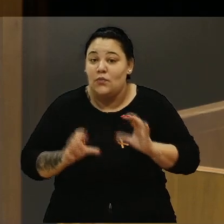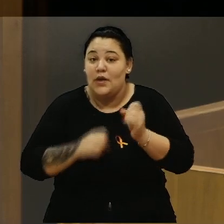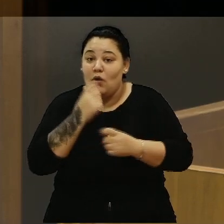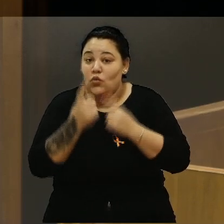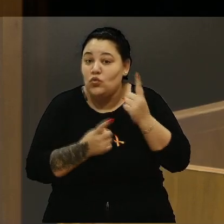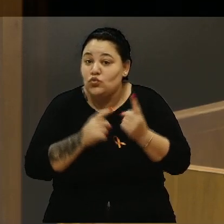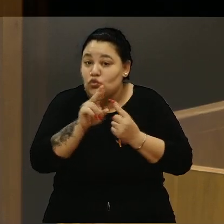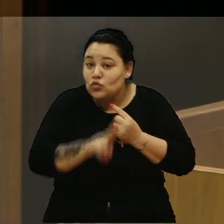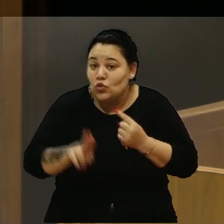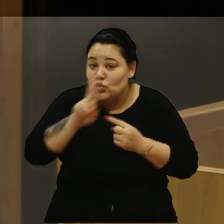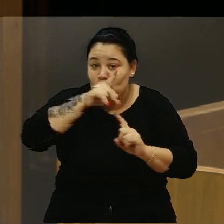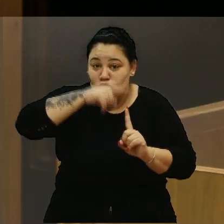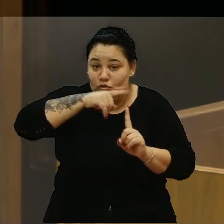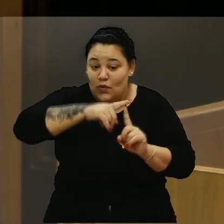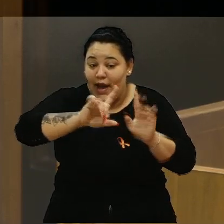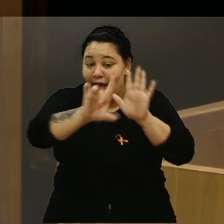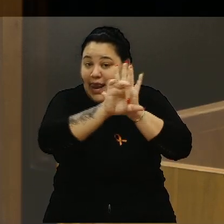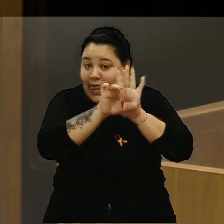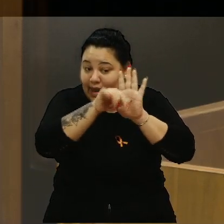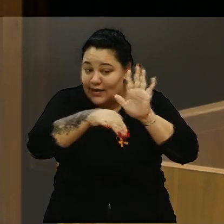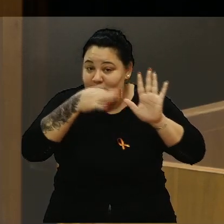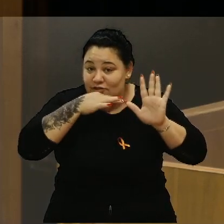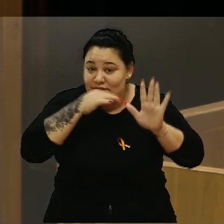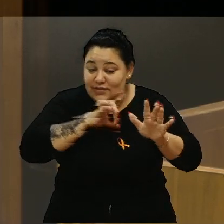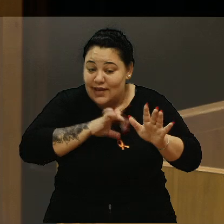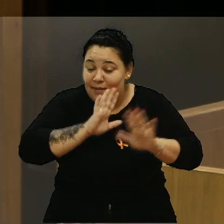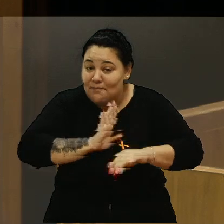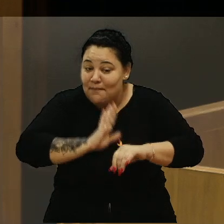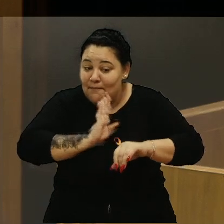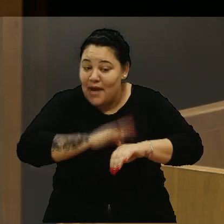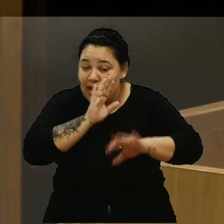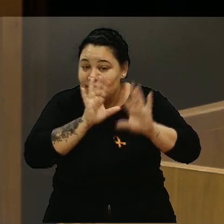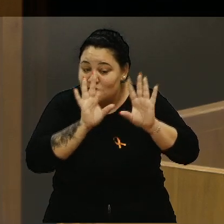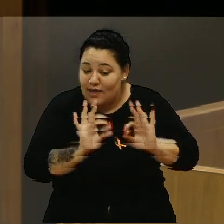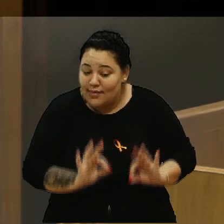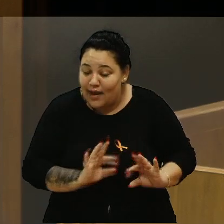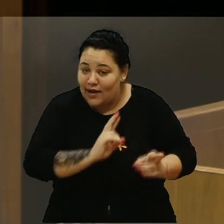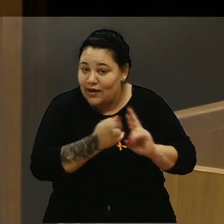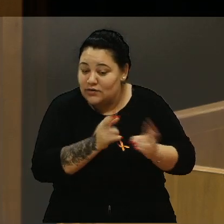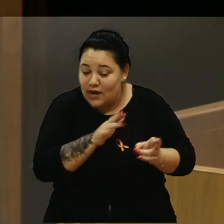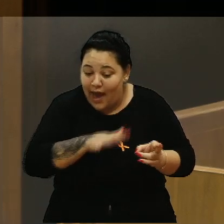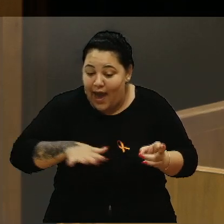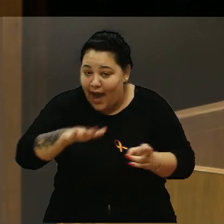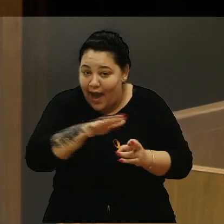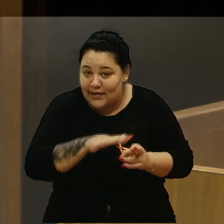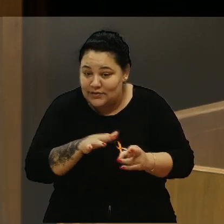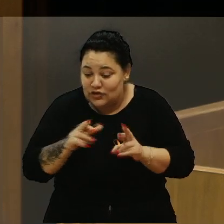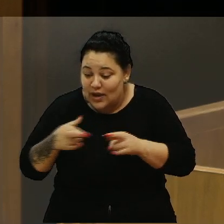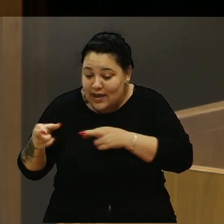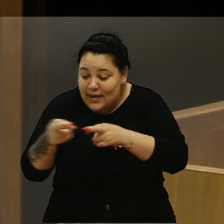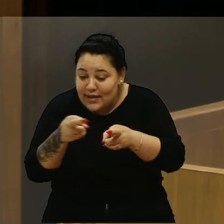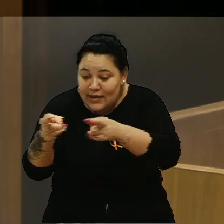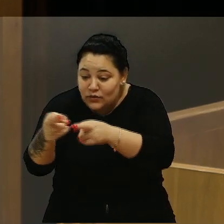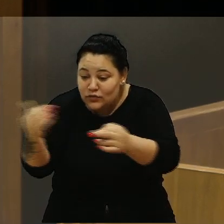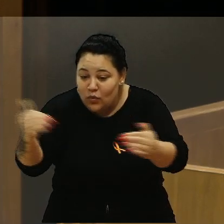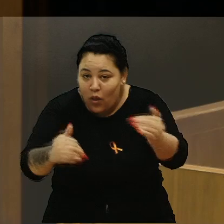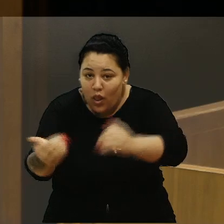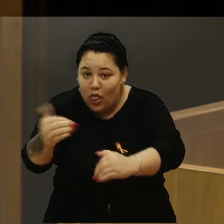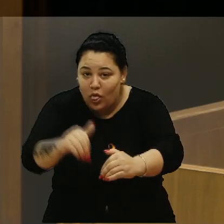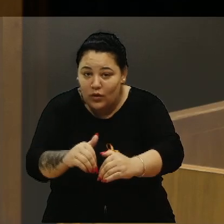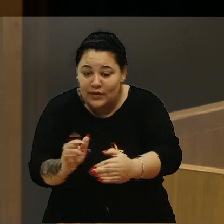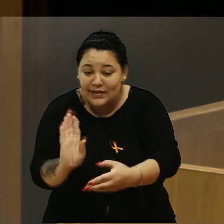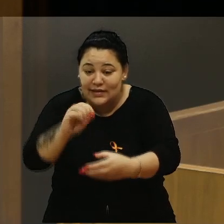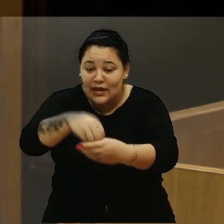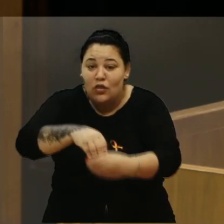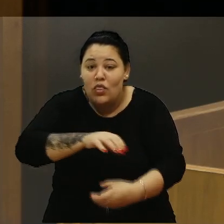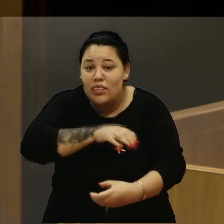do Sul é mais específica e detalhada em relação às áreas de bacias de captação dentro do seu território. Ela